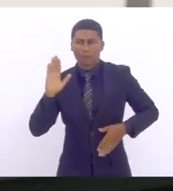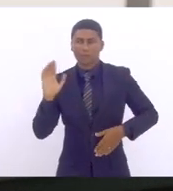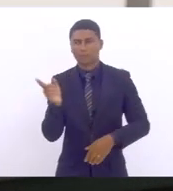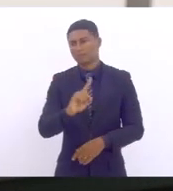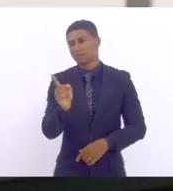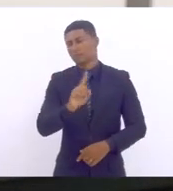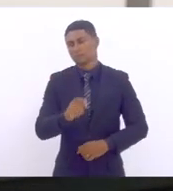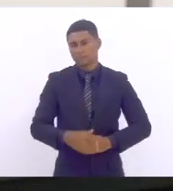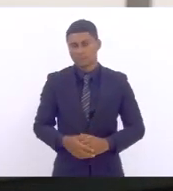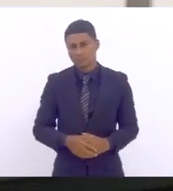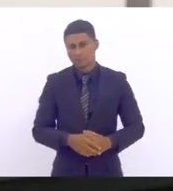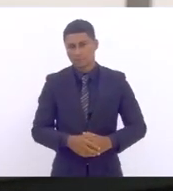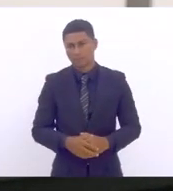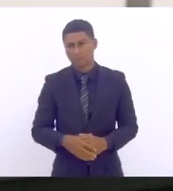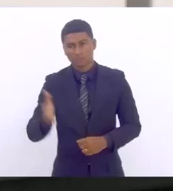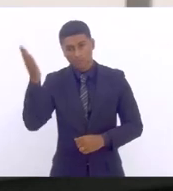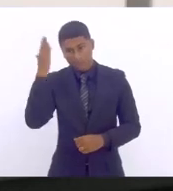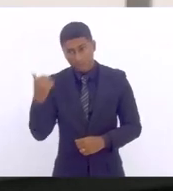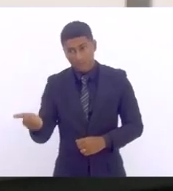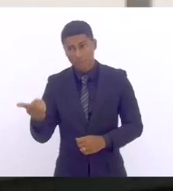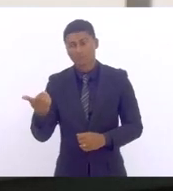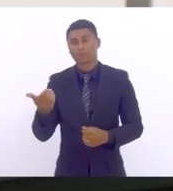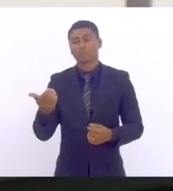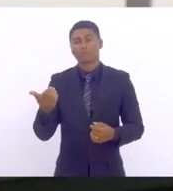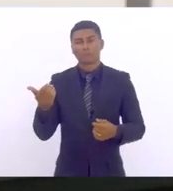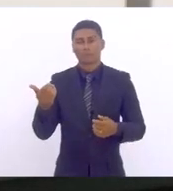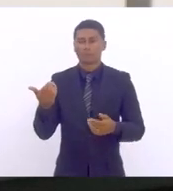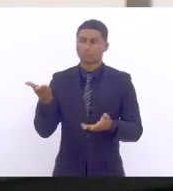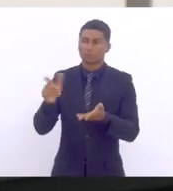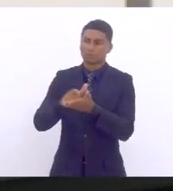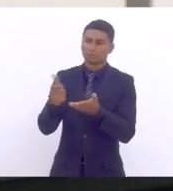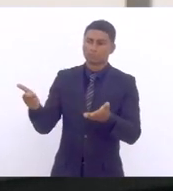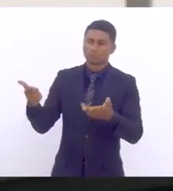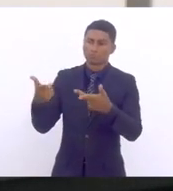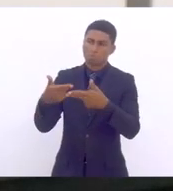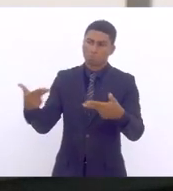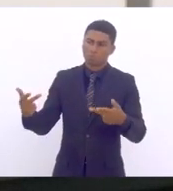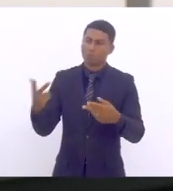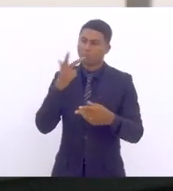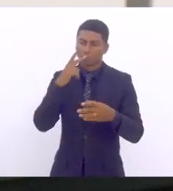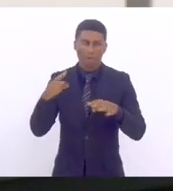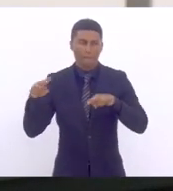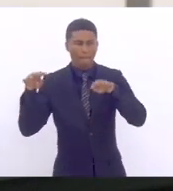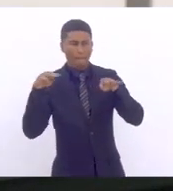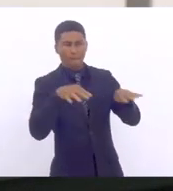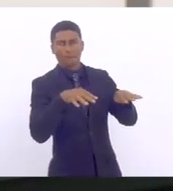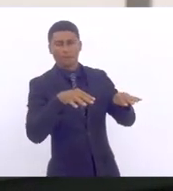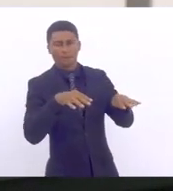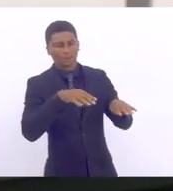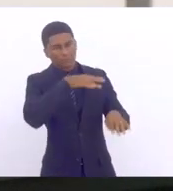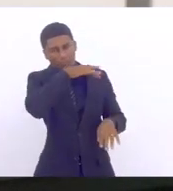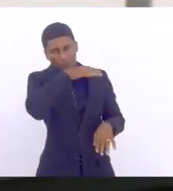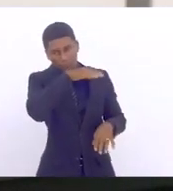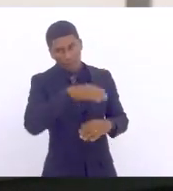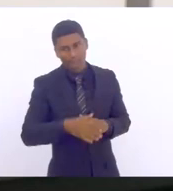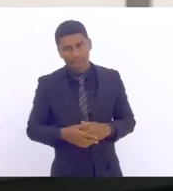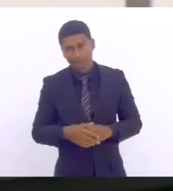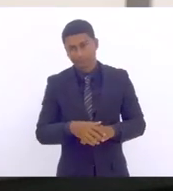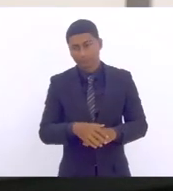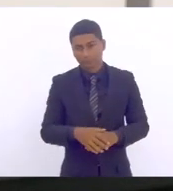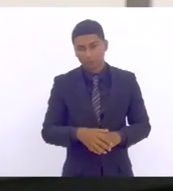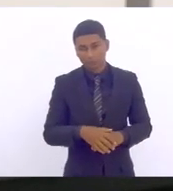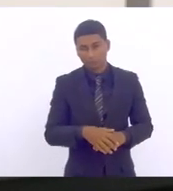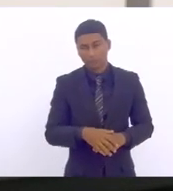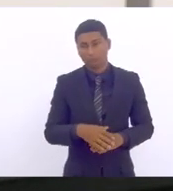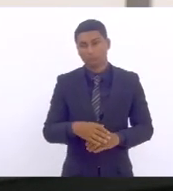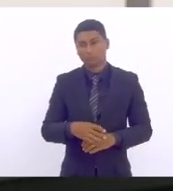que a mídia nos vê de uma maneira muito ruim, mas ela só mostra o lado ruim. Os vídeos